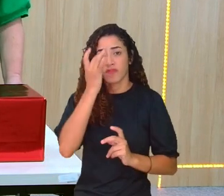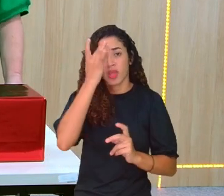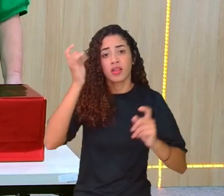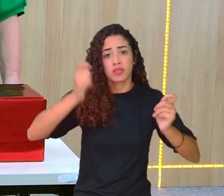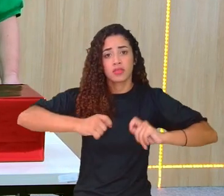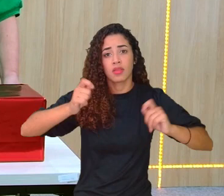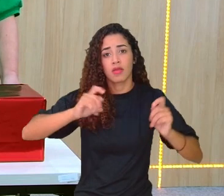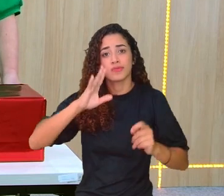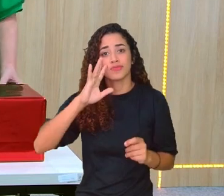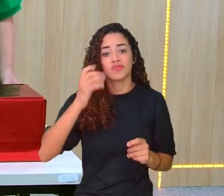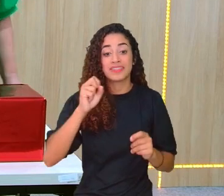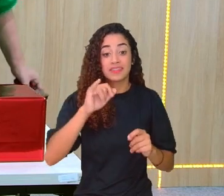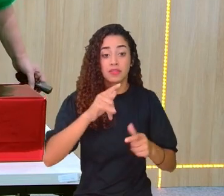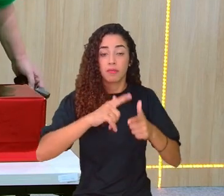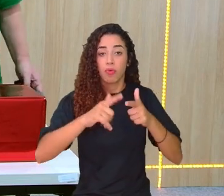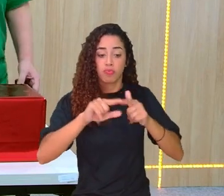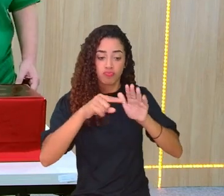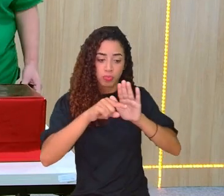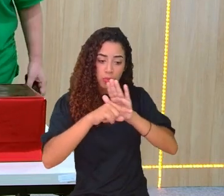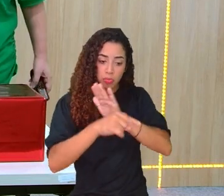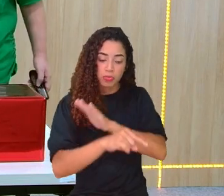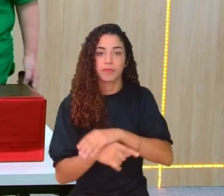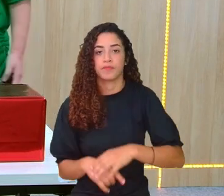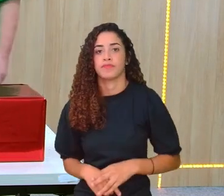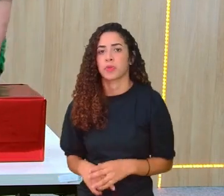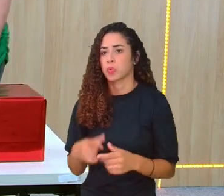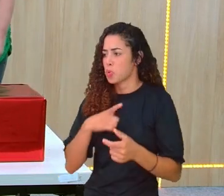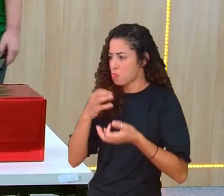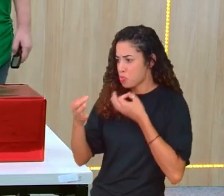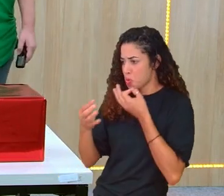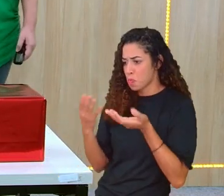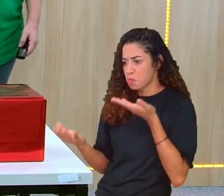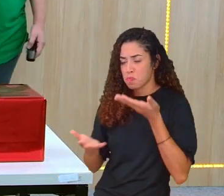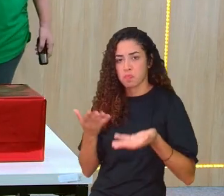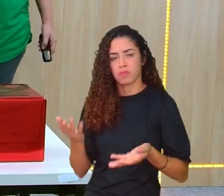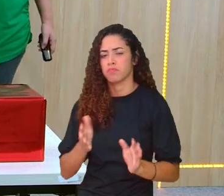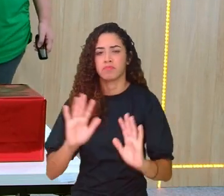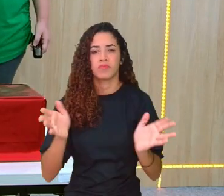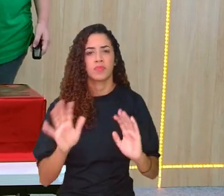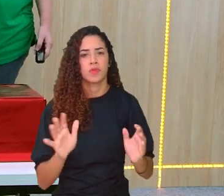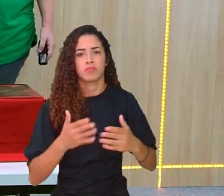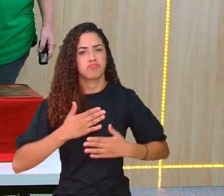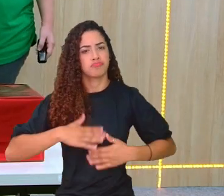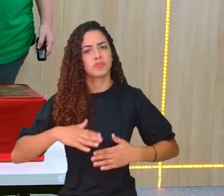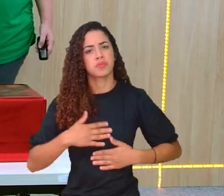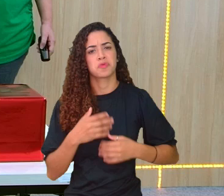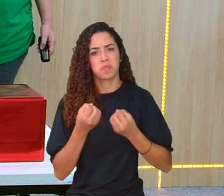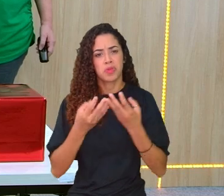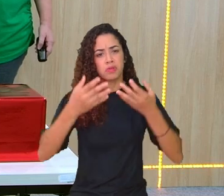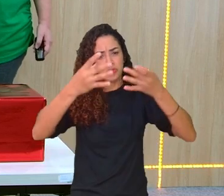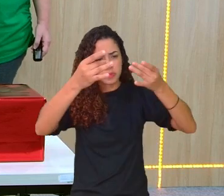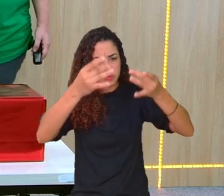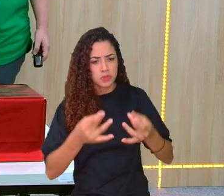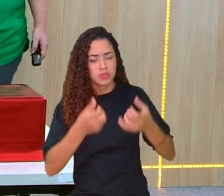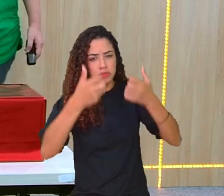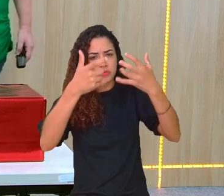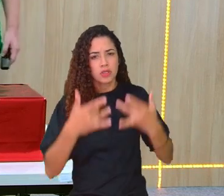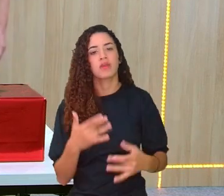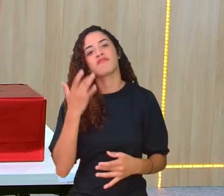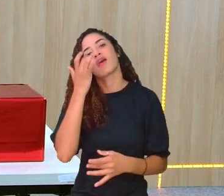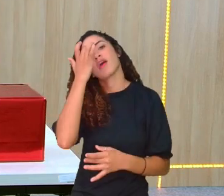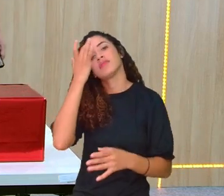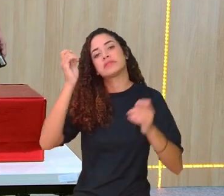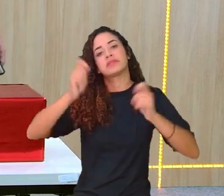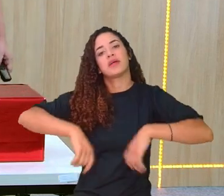forem aprofundando. Alguma observação sobre isso, Marta? Não, está tranquilo, está bem detalhado. Fica fácil para eles